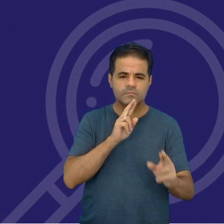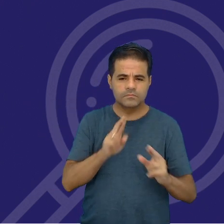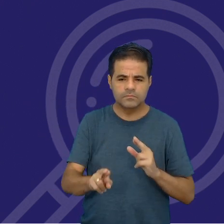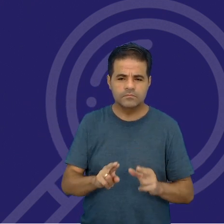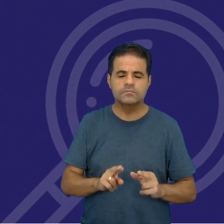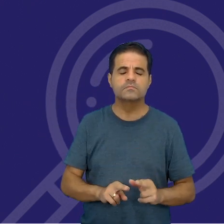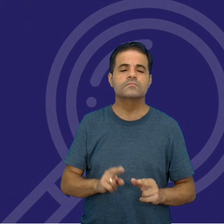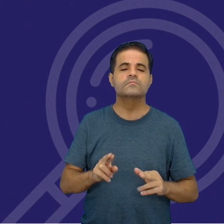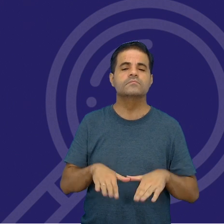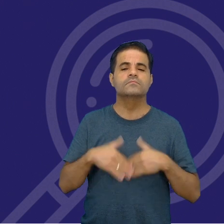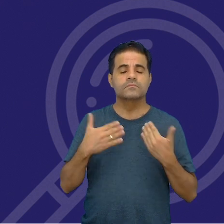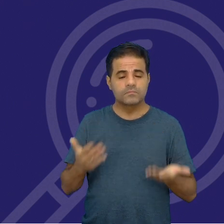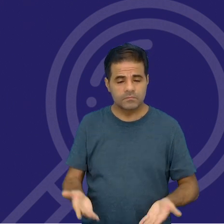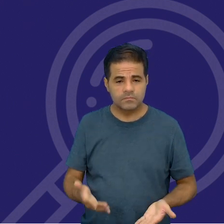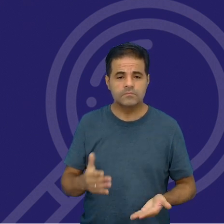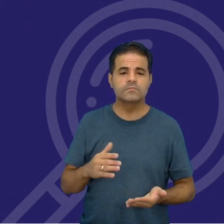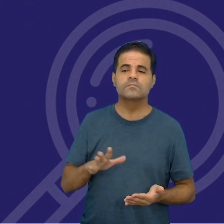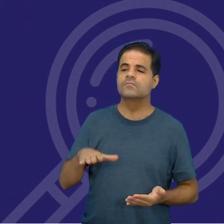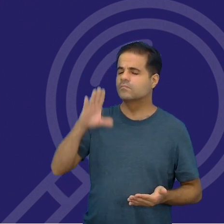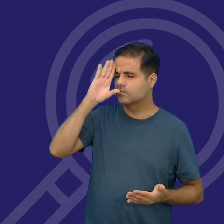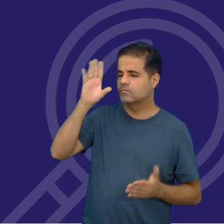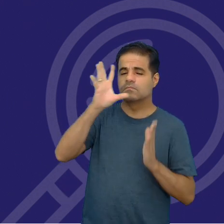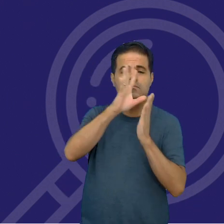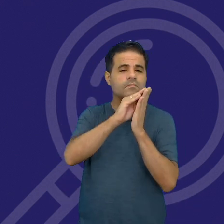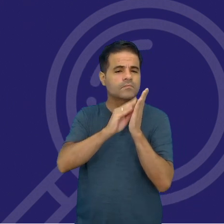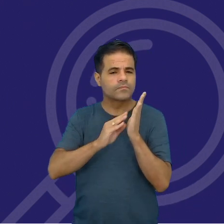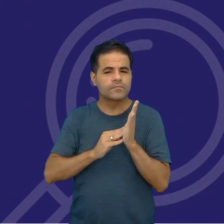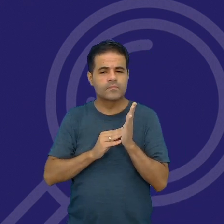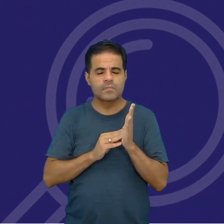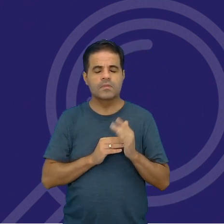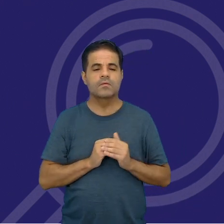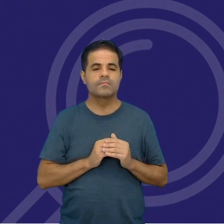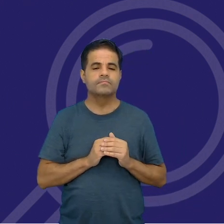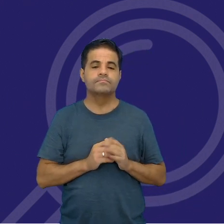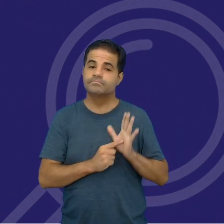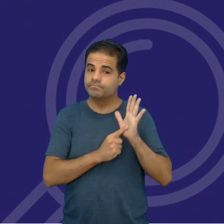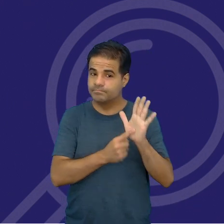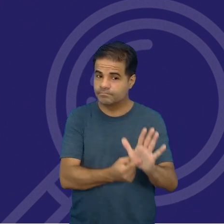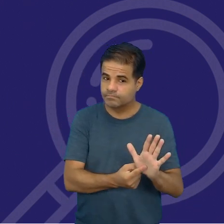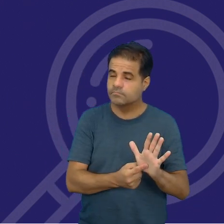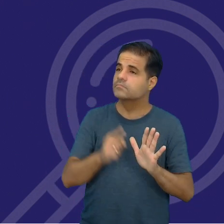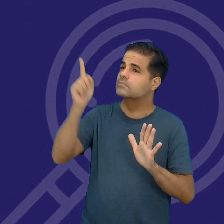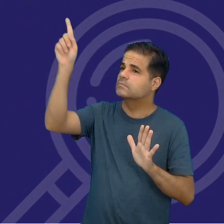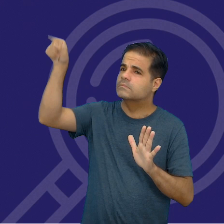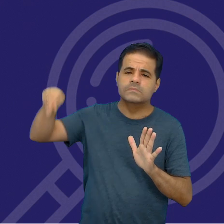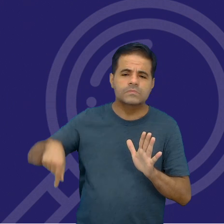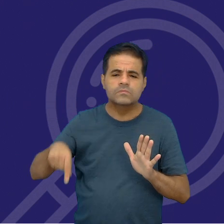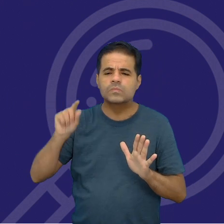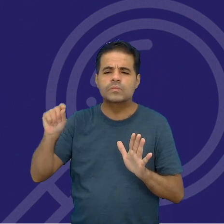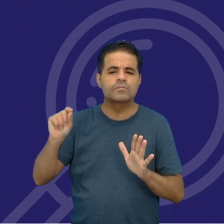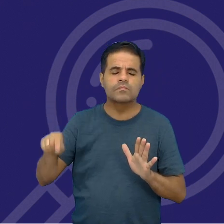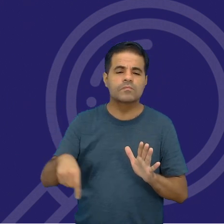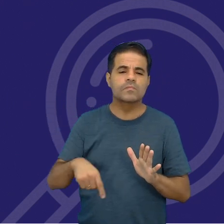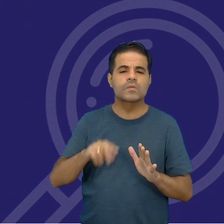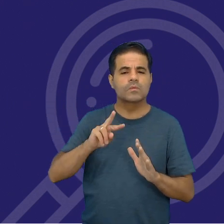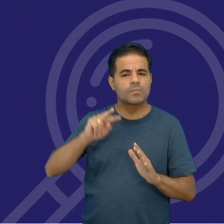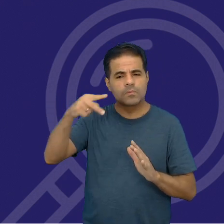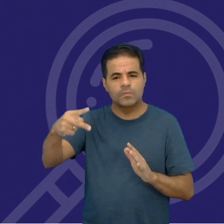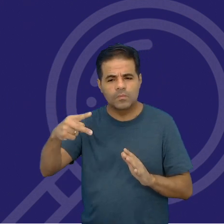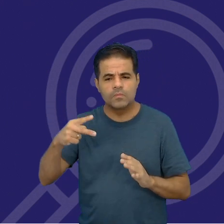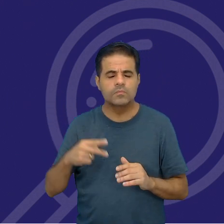itens a seguir. Quais são as especificações apresentadas nessa etiqueta? O que é